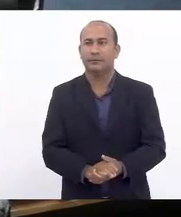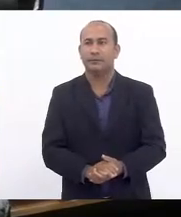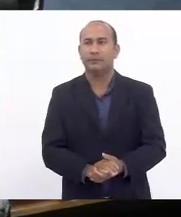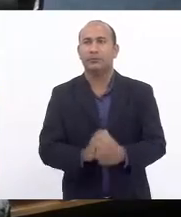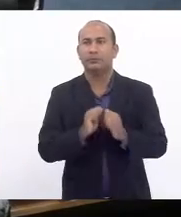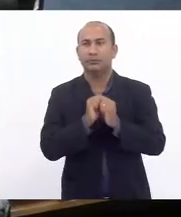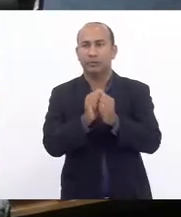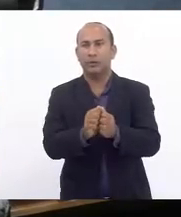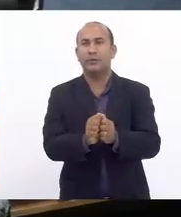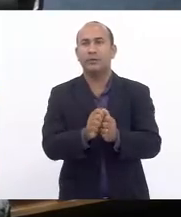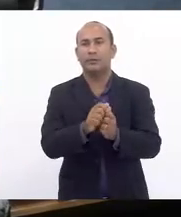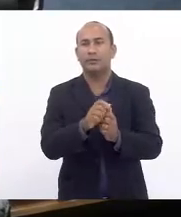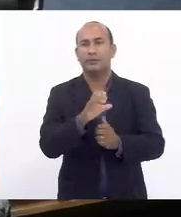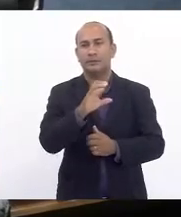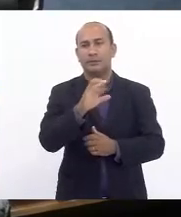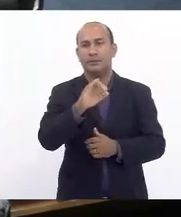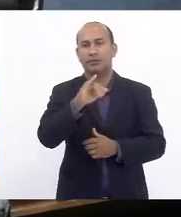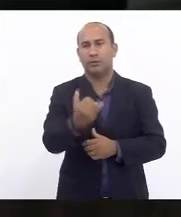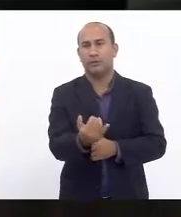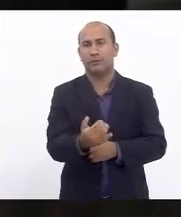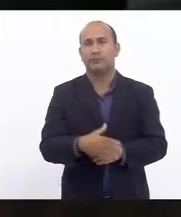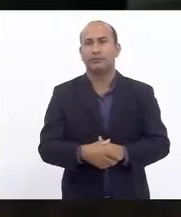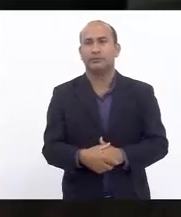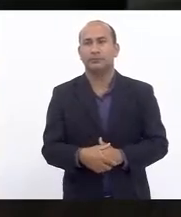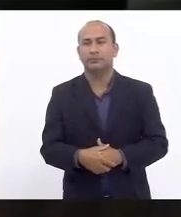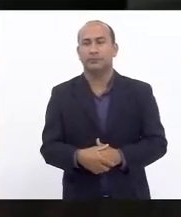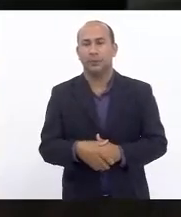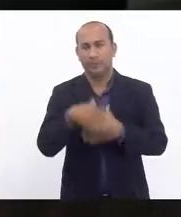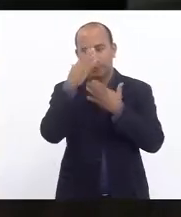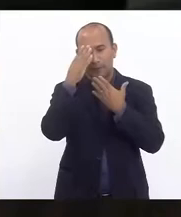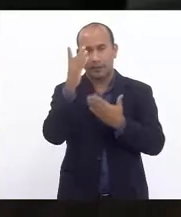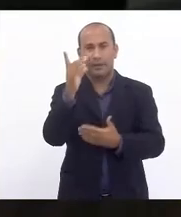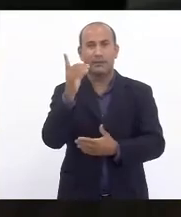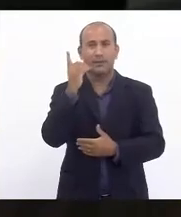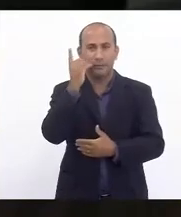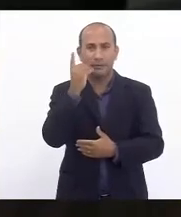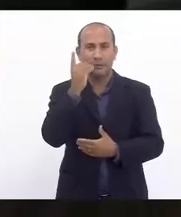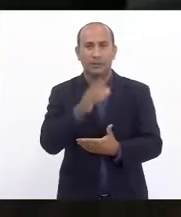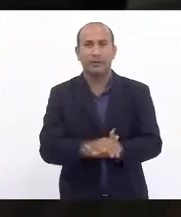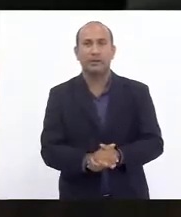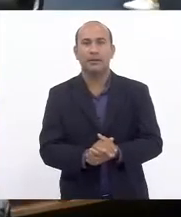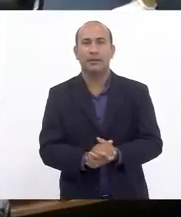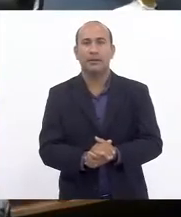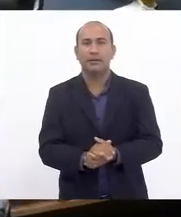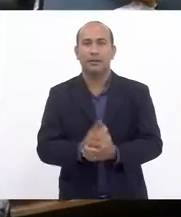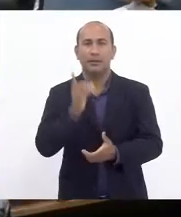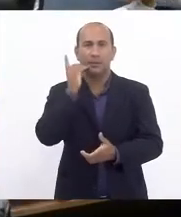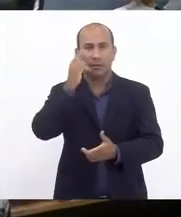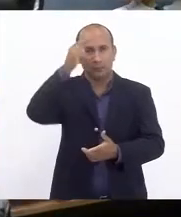Acompanho o parecer da CCJ, presidente. Obrigado, deputado. Pela Comissão de Tributação, deputado Luiz Paulo.